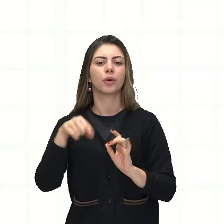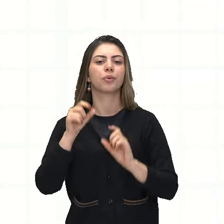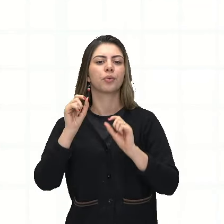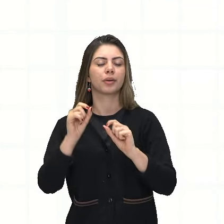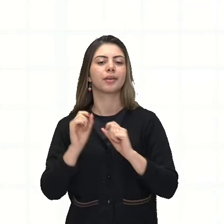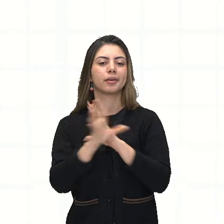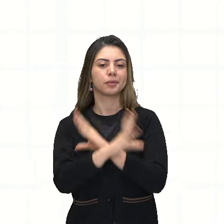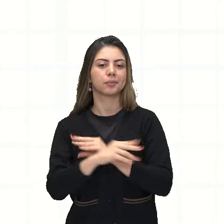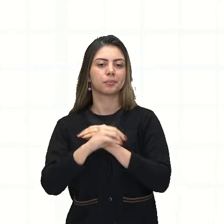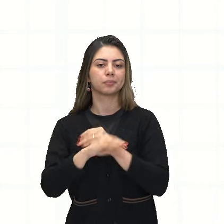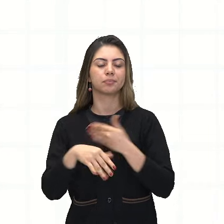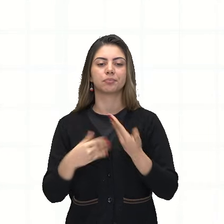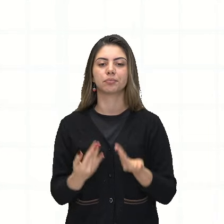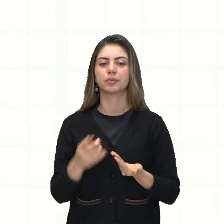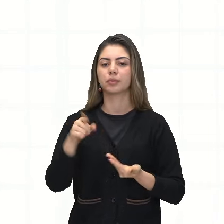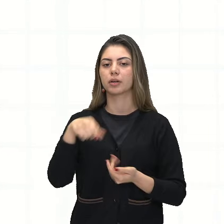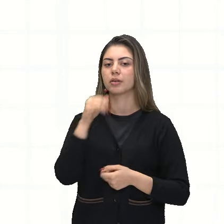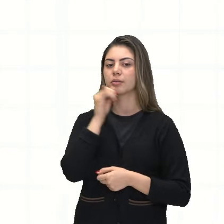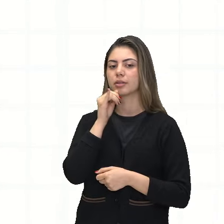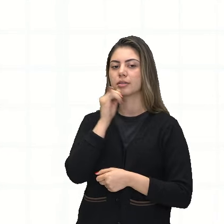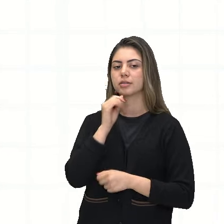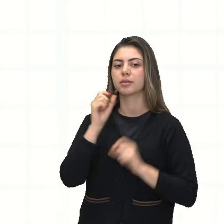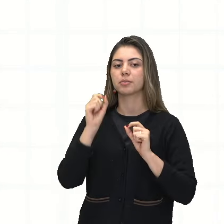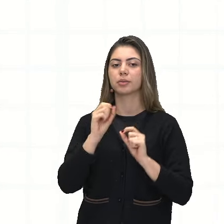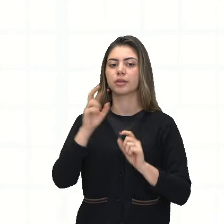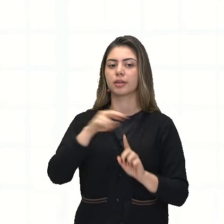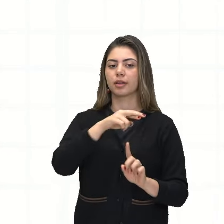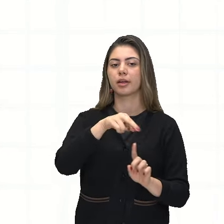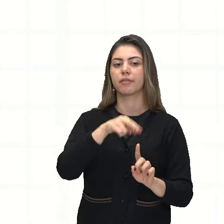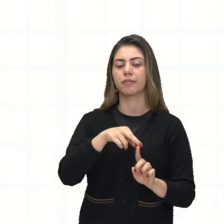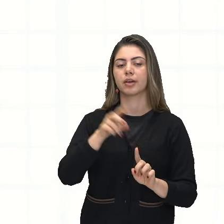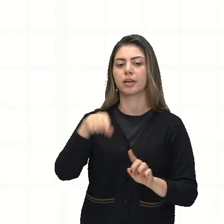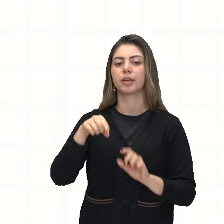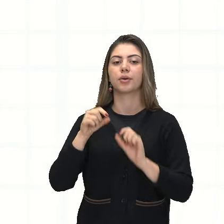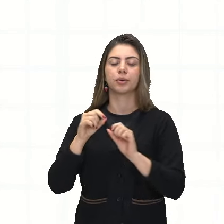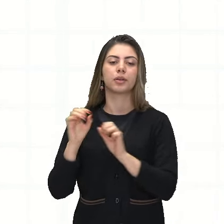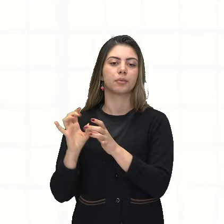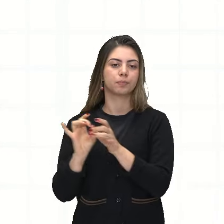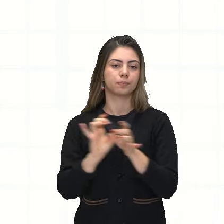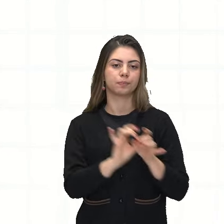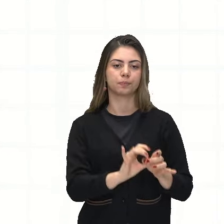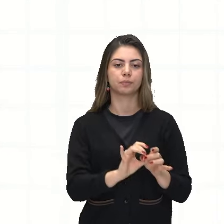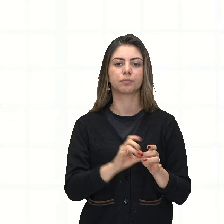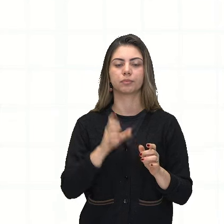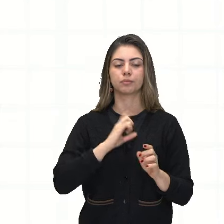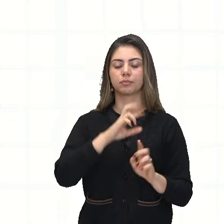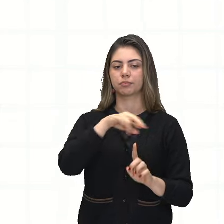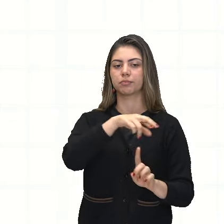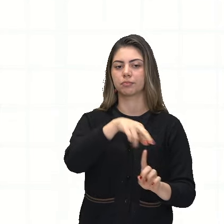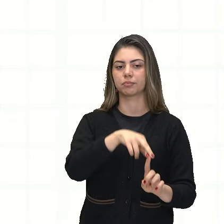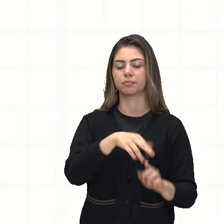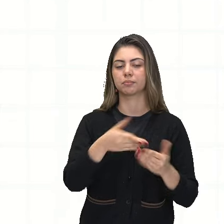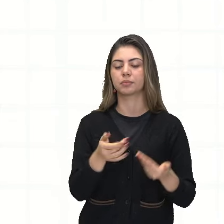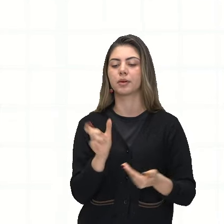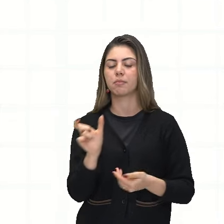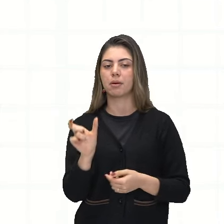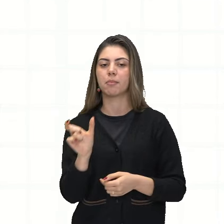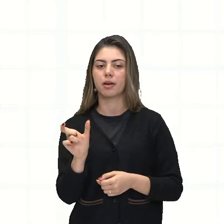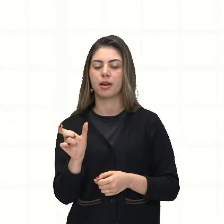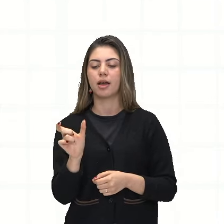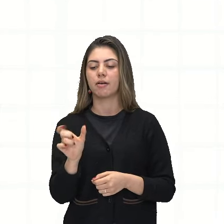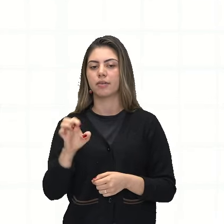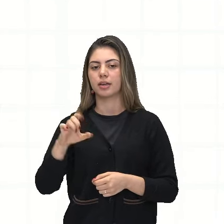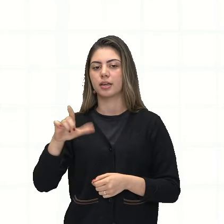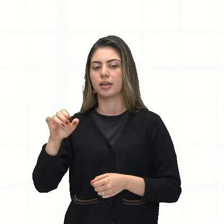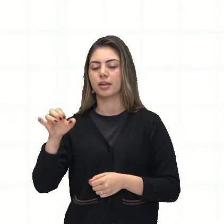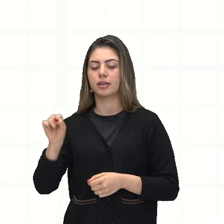Esse exemplo se refere à coesão referencial. É uma palavra que vai fazer essa retomada